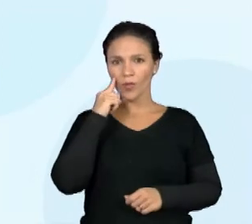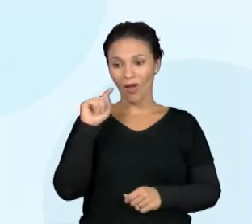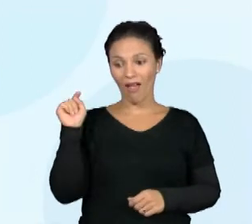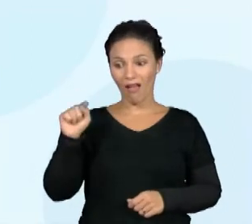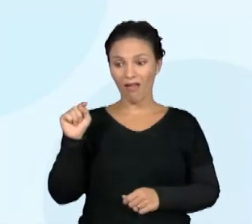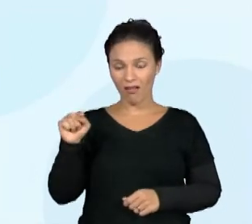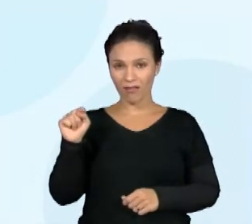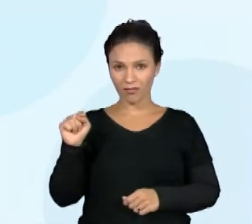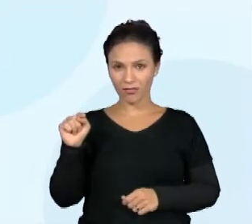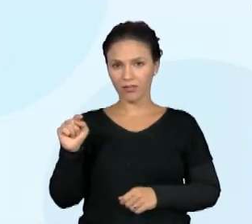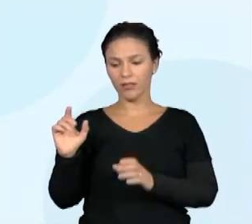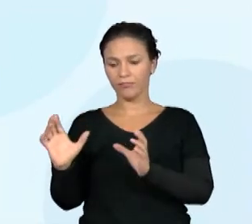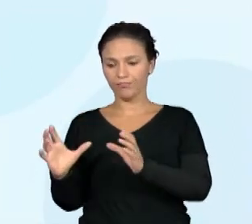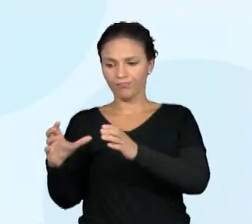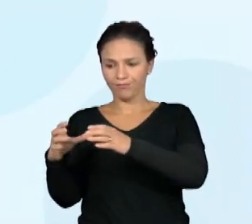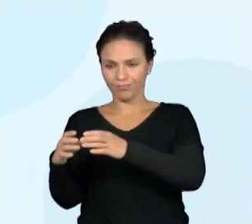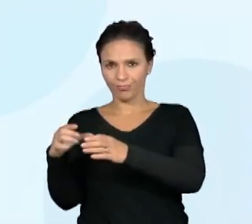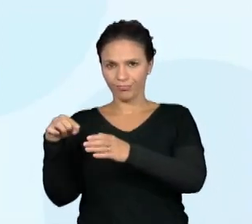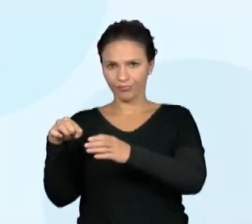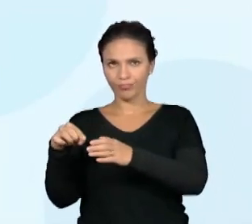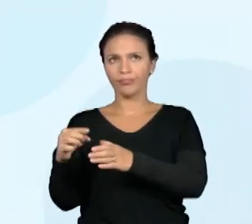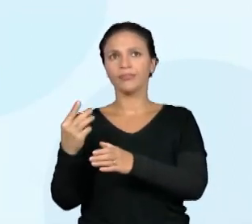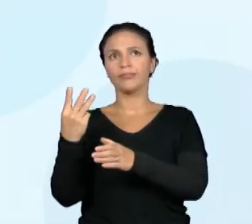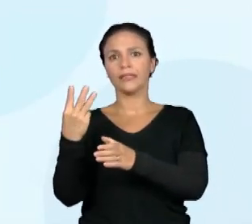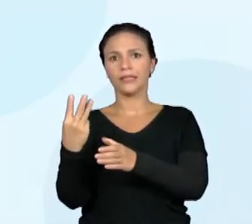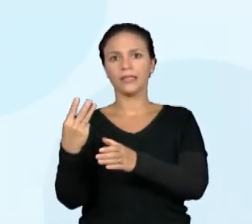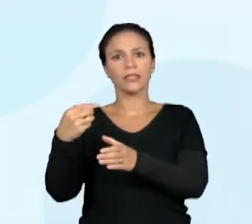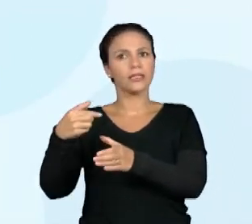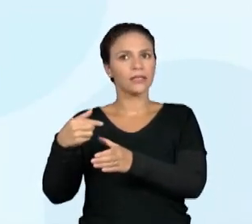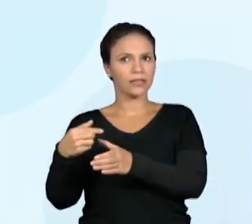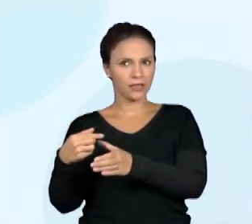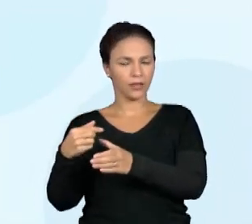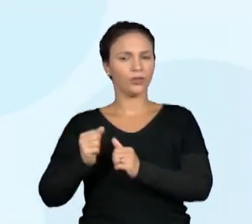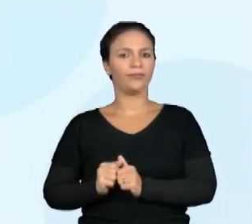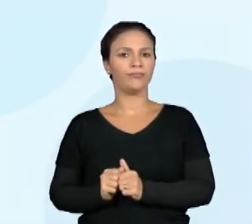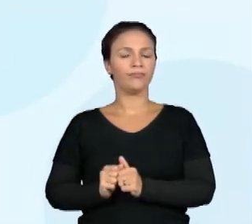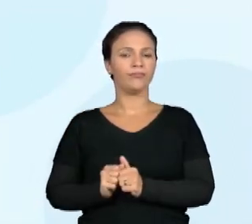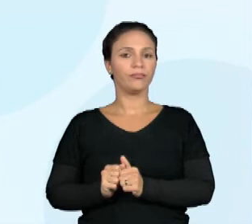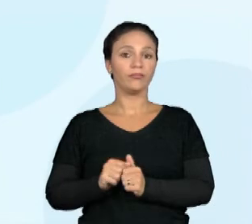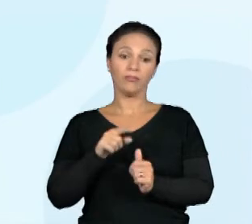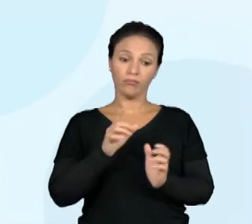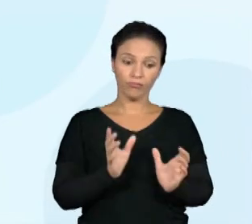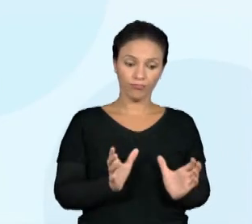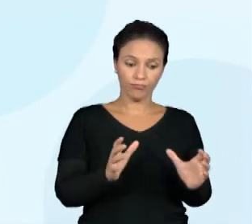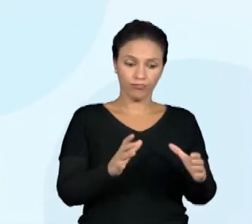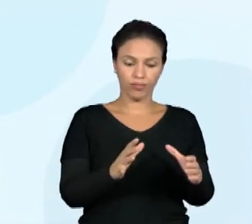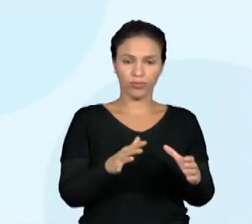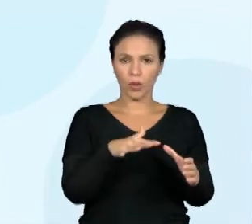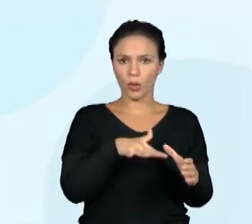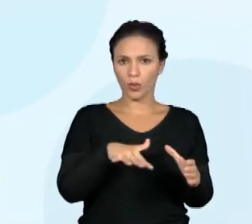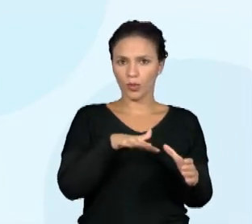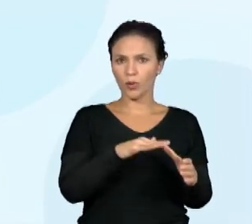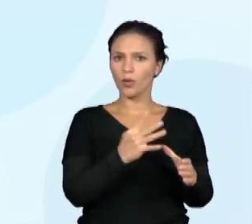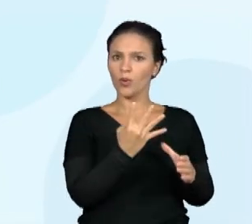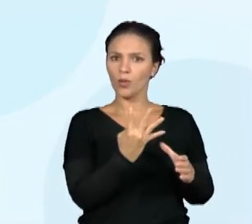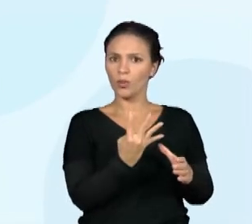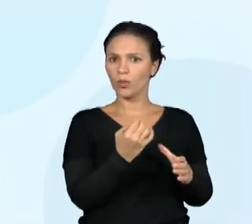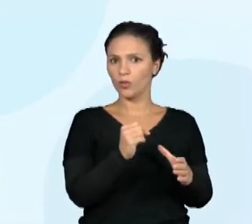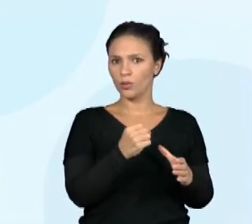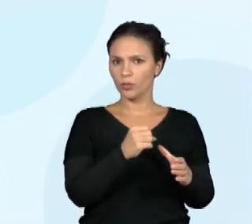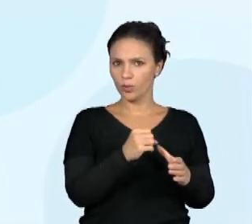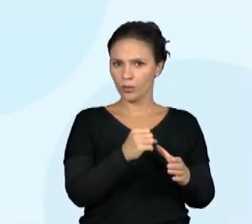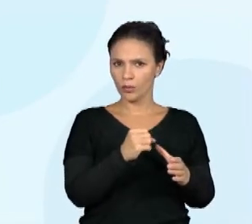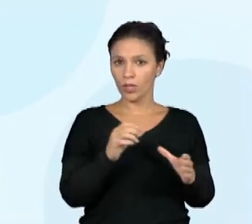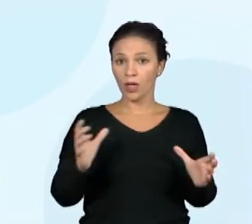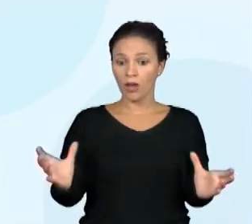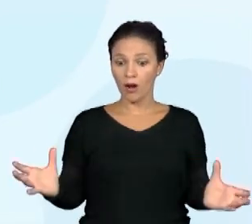quantidade de peixes colisa e a quantidade de peixes tetraneon, a